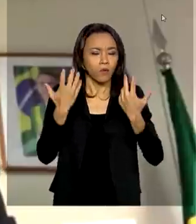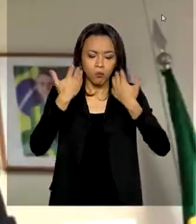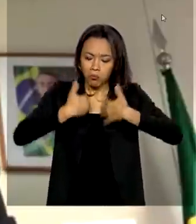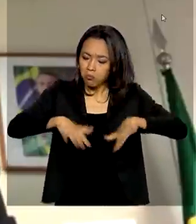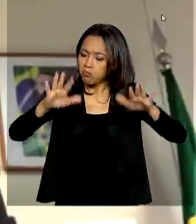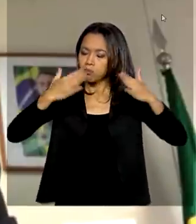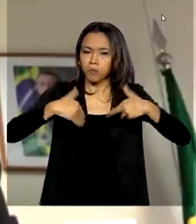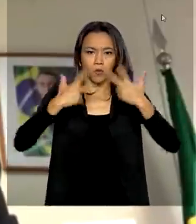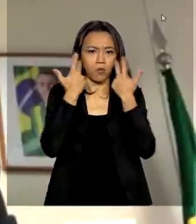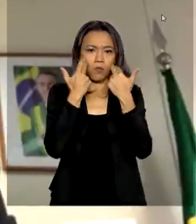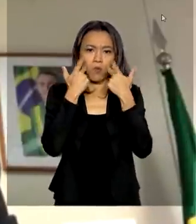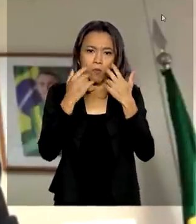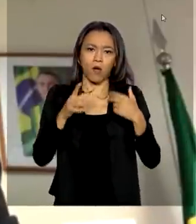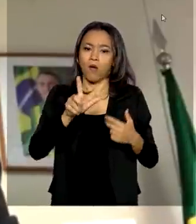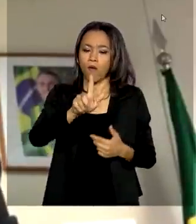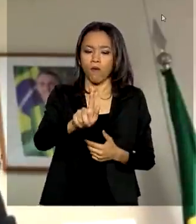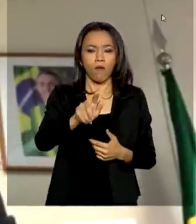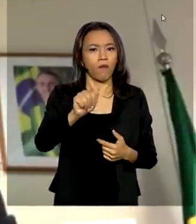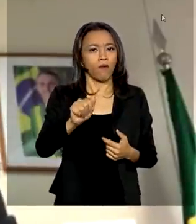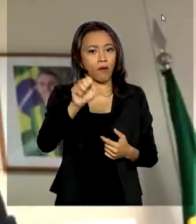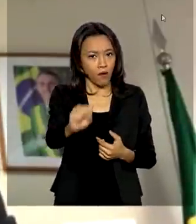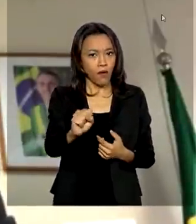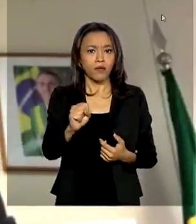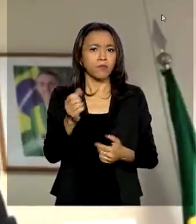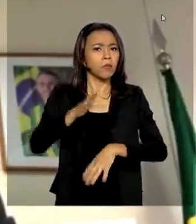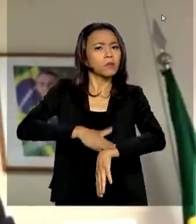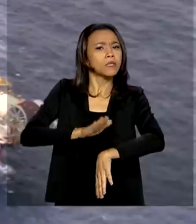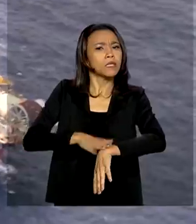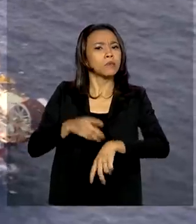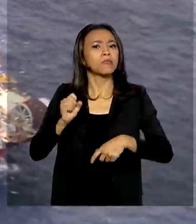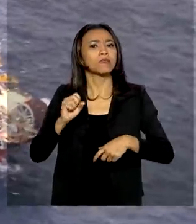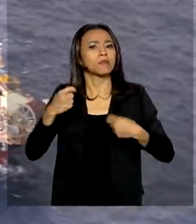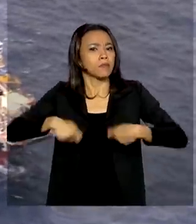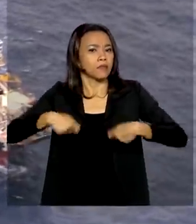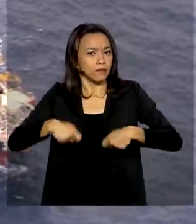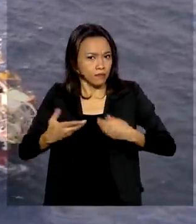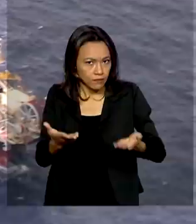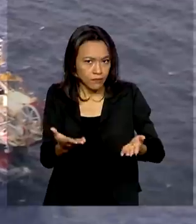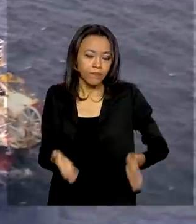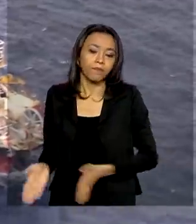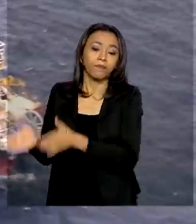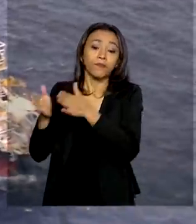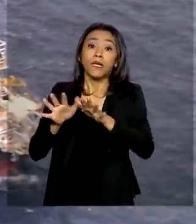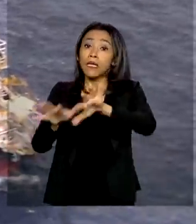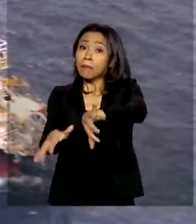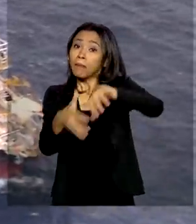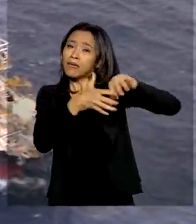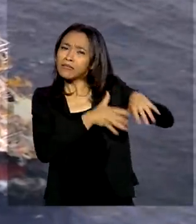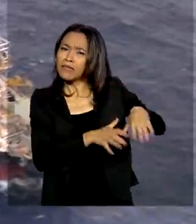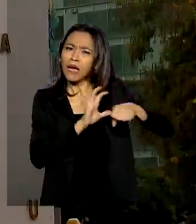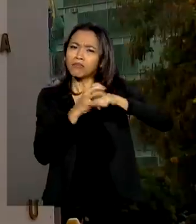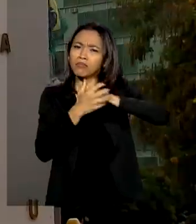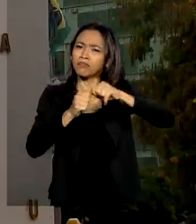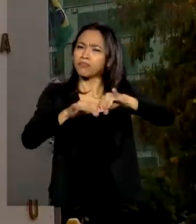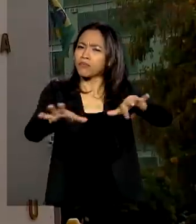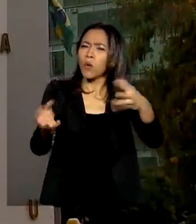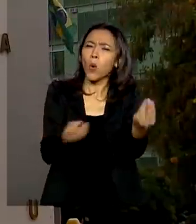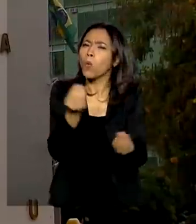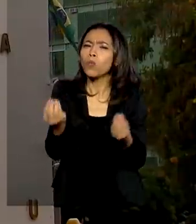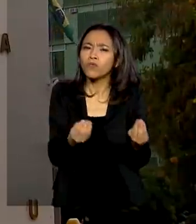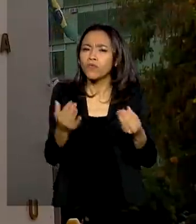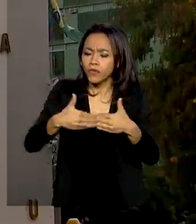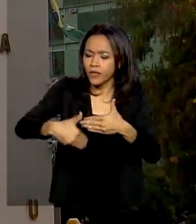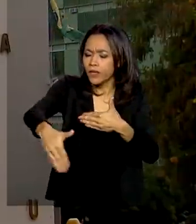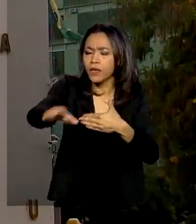abastecimento pelo tempo que for necessário. E quando passar a pandemia, como fica o mercado? Segundo o